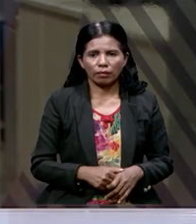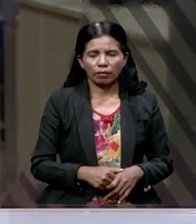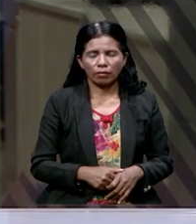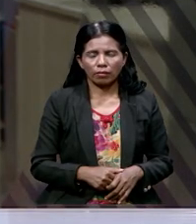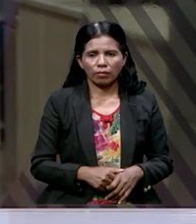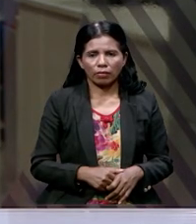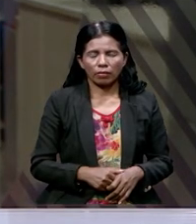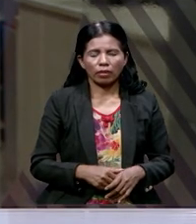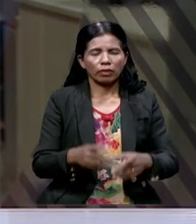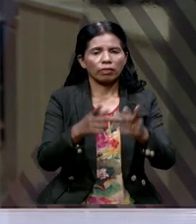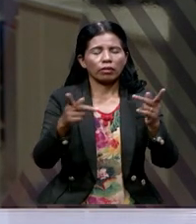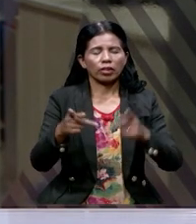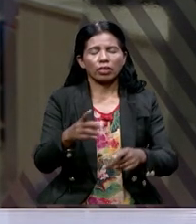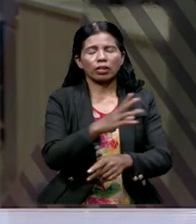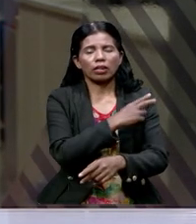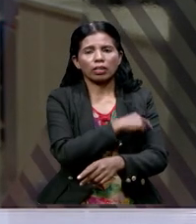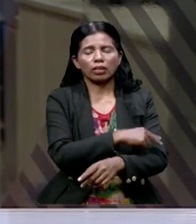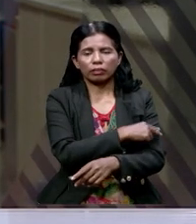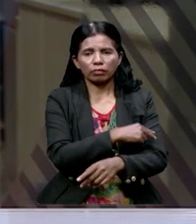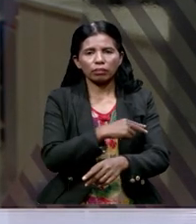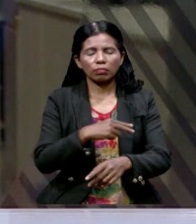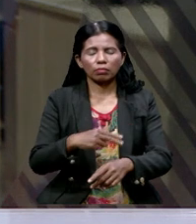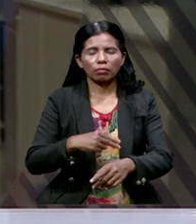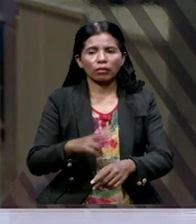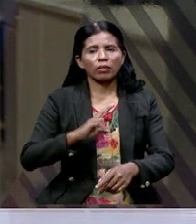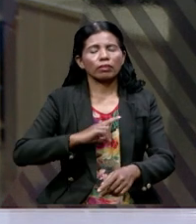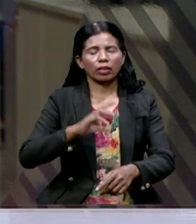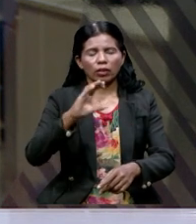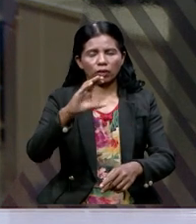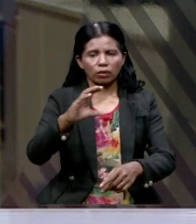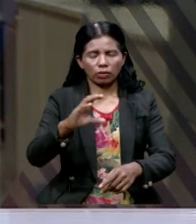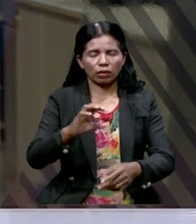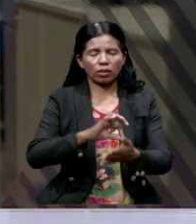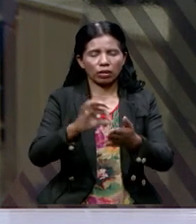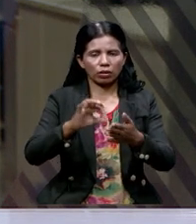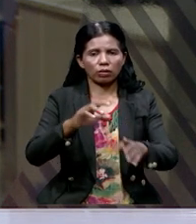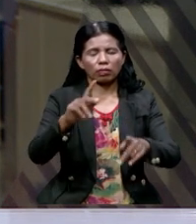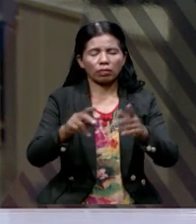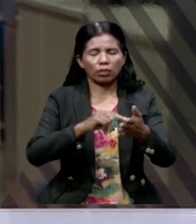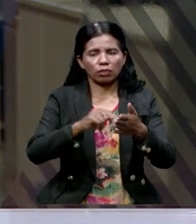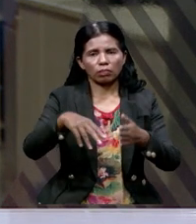Centro Internamento Veracruz resiste la barrig malnutrição o número as.